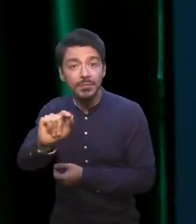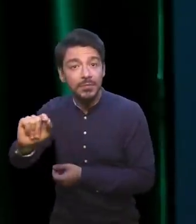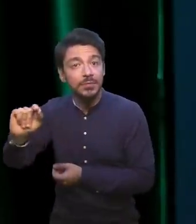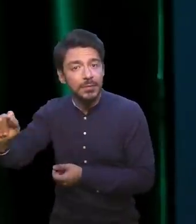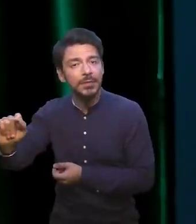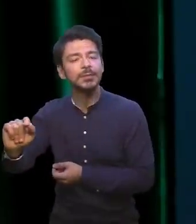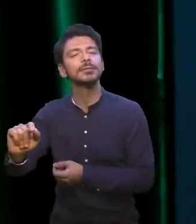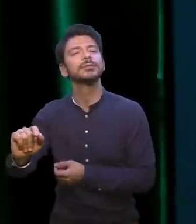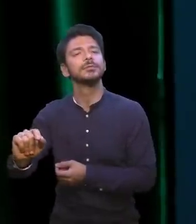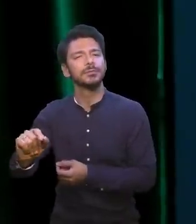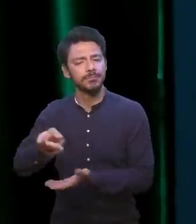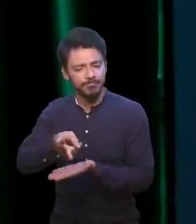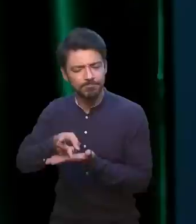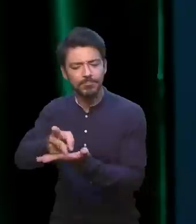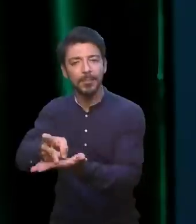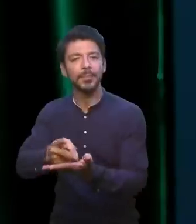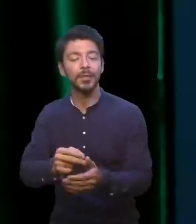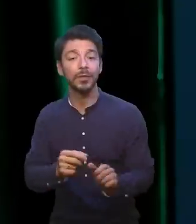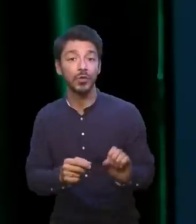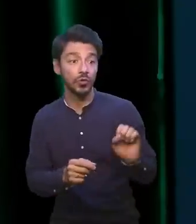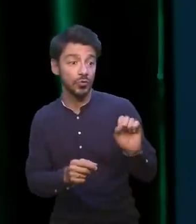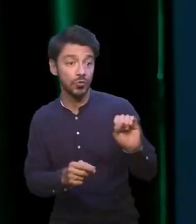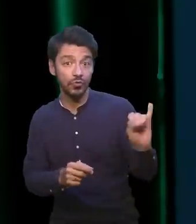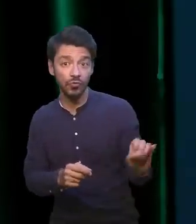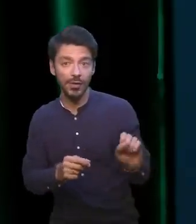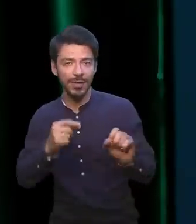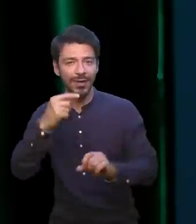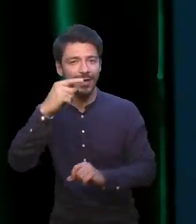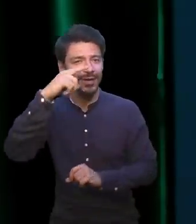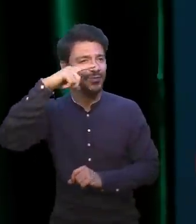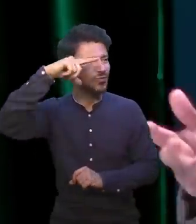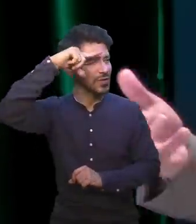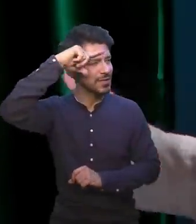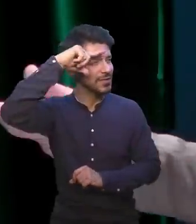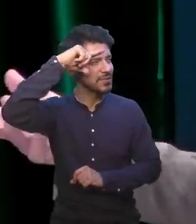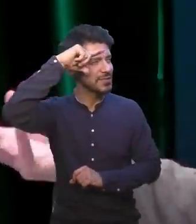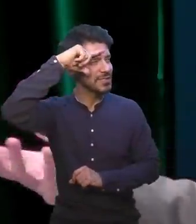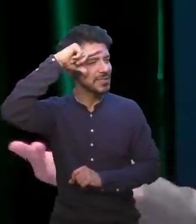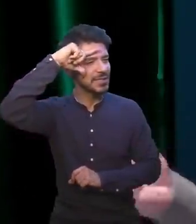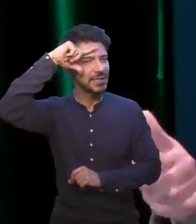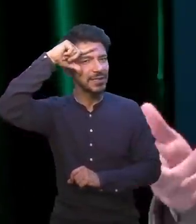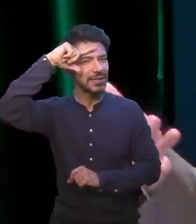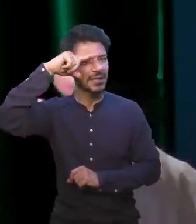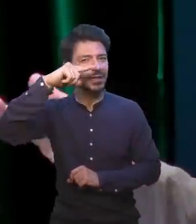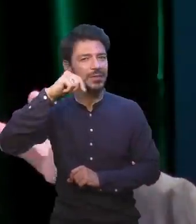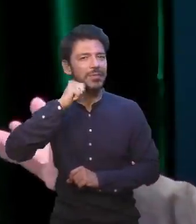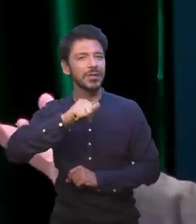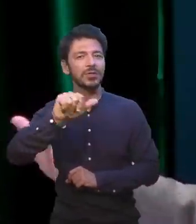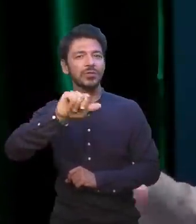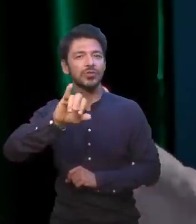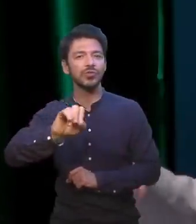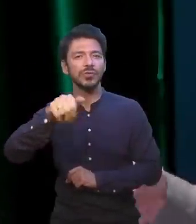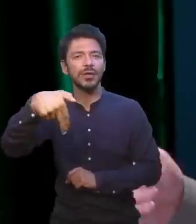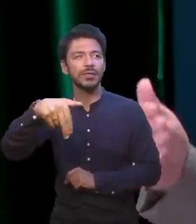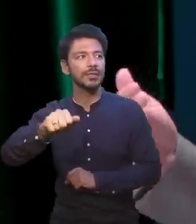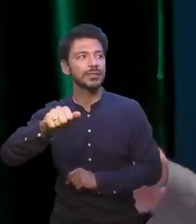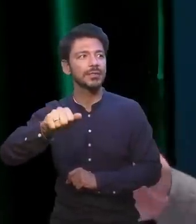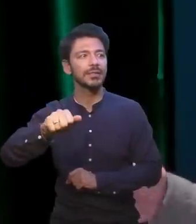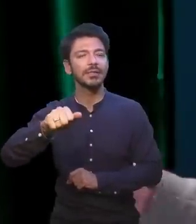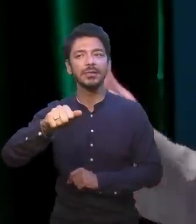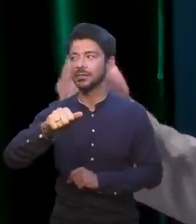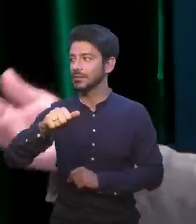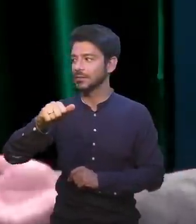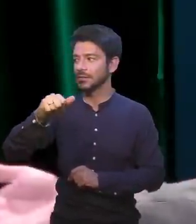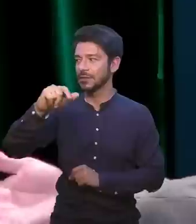Ângeles, nenhum investimento de amor é perdido. Então, diante desses desafios, dessas pessoas, nós